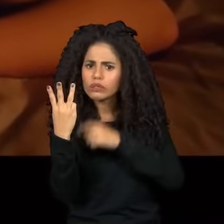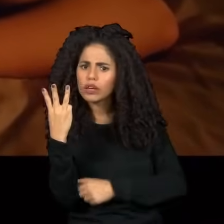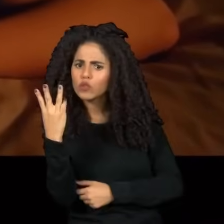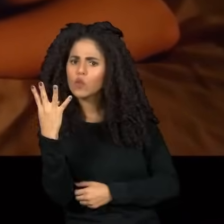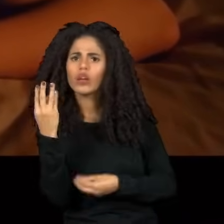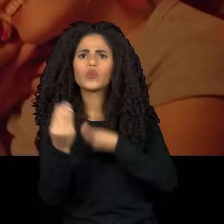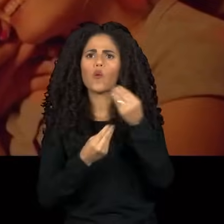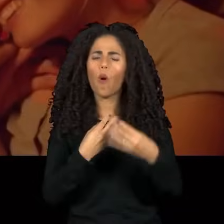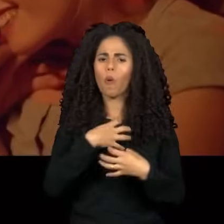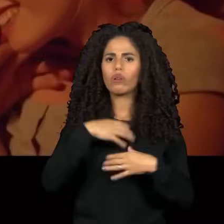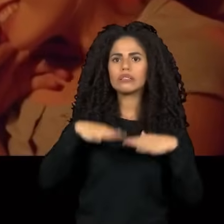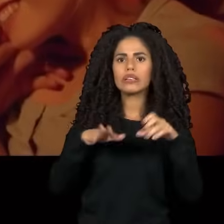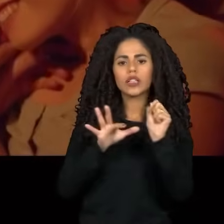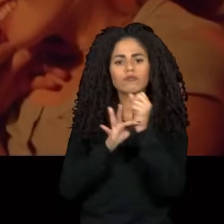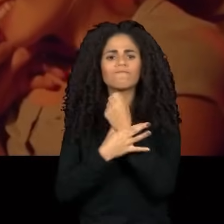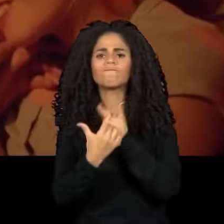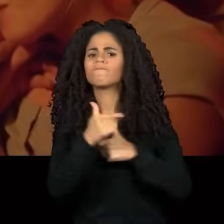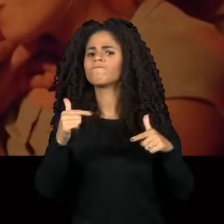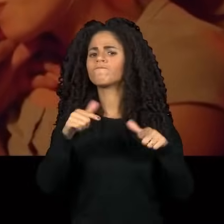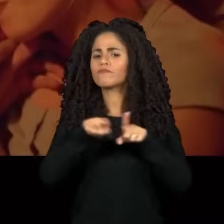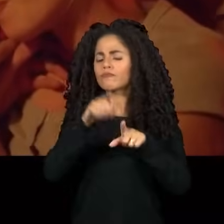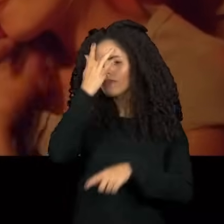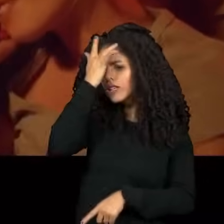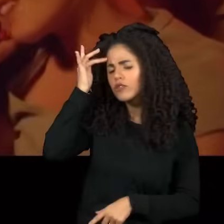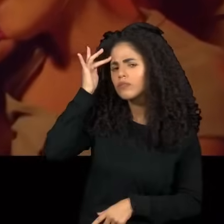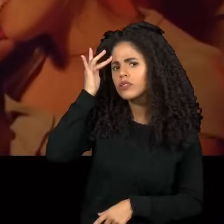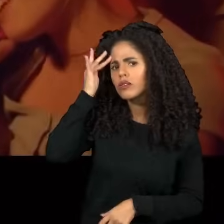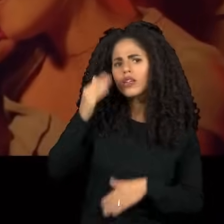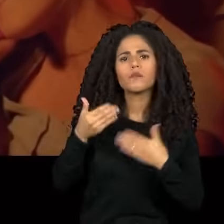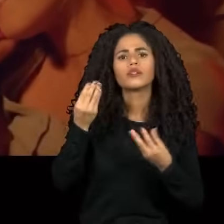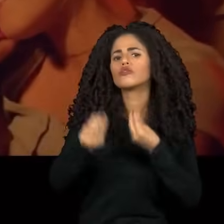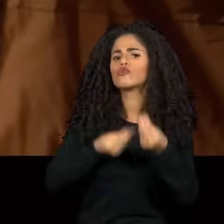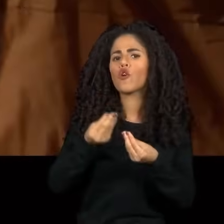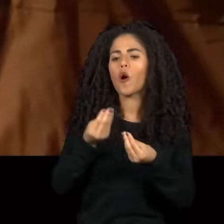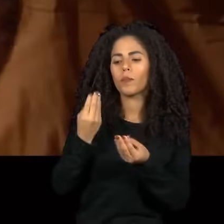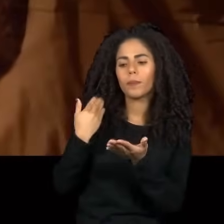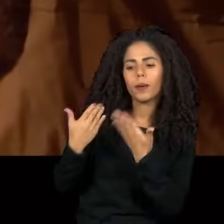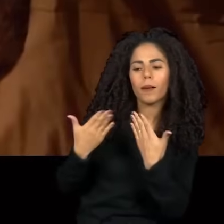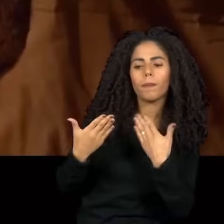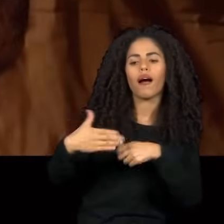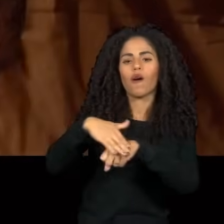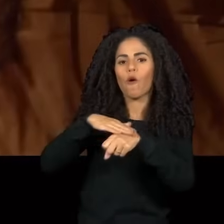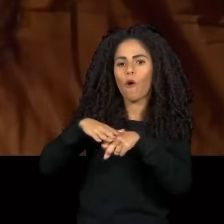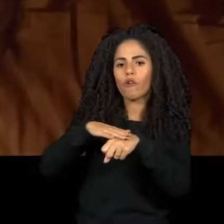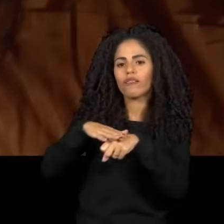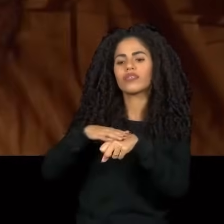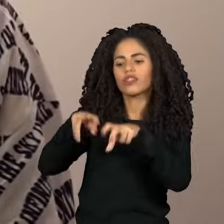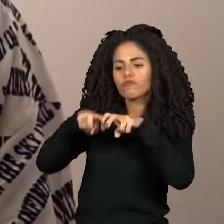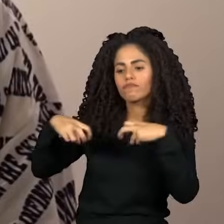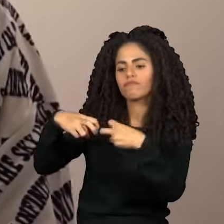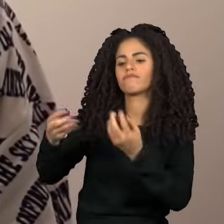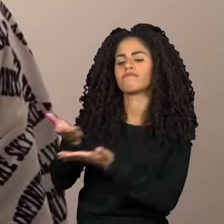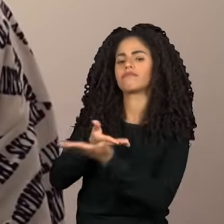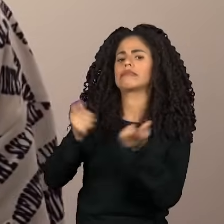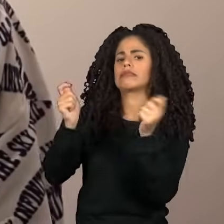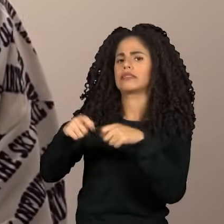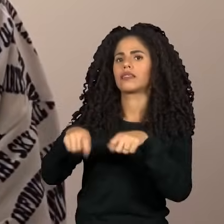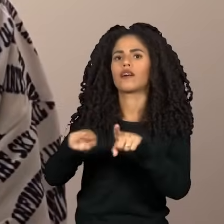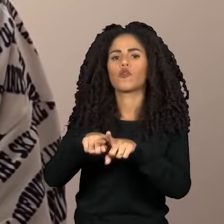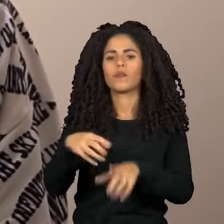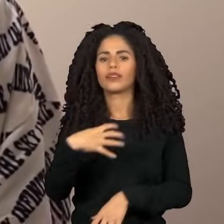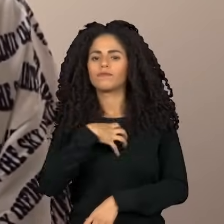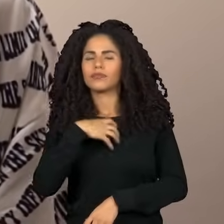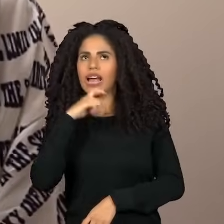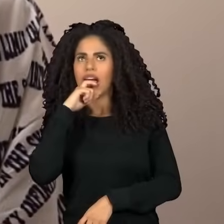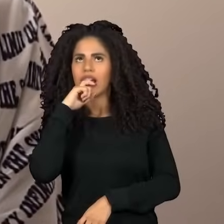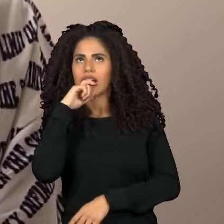de insegurança que talvez aquela pessoa em particular vai ter, mas nada que um diálogo e um bom prazer não possa resolver. Acredito que sentir ciúmes